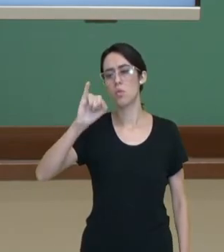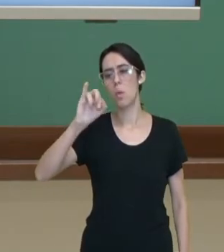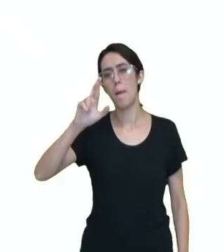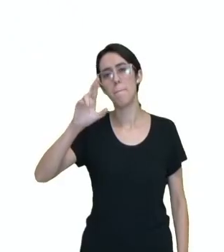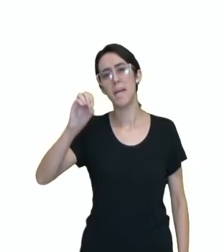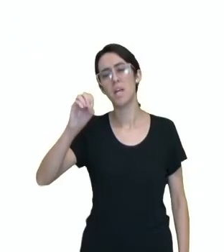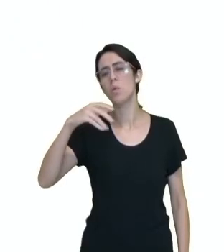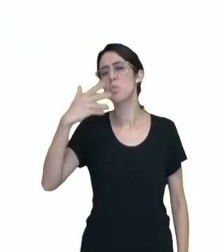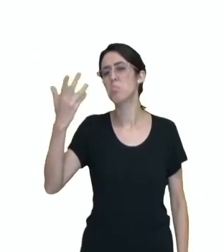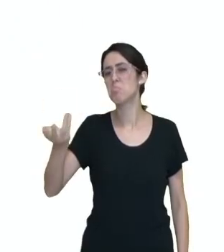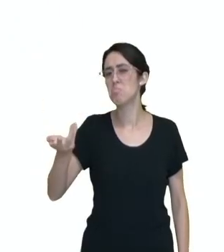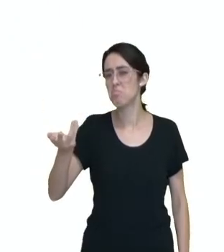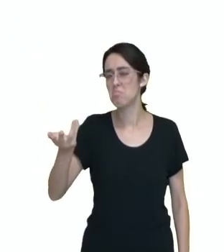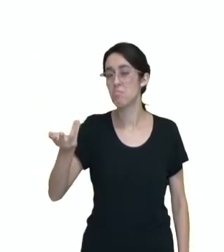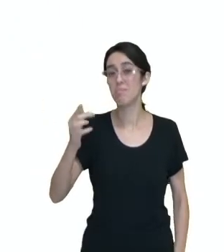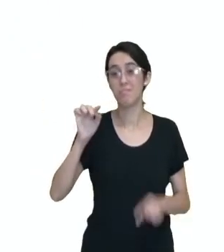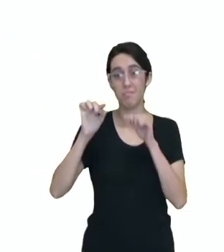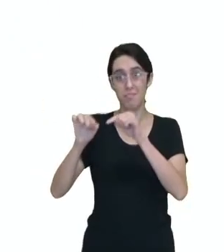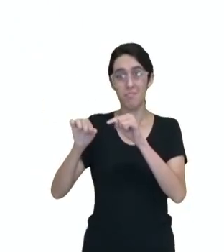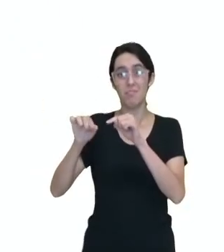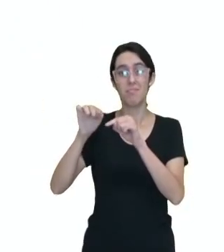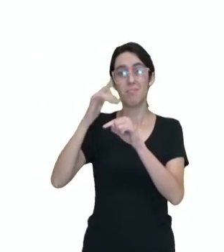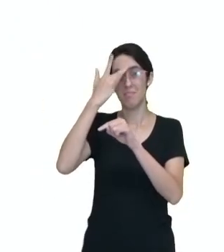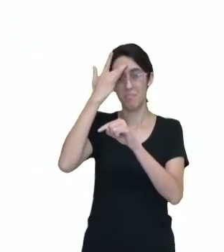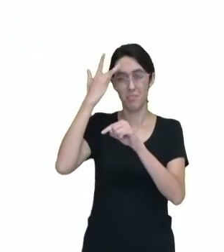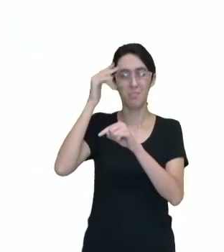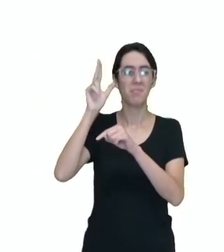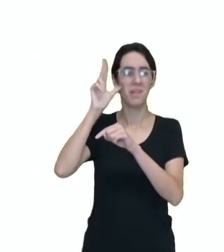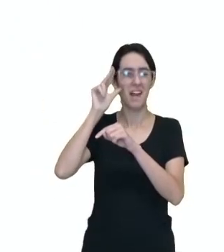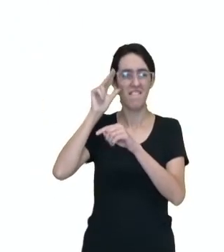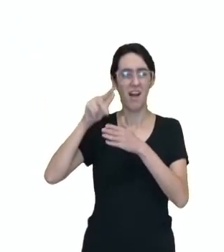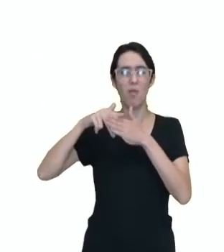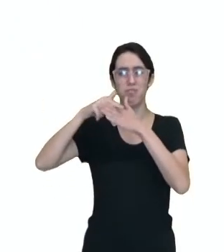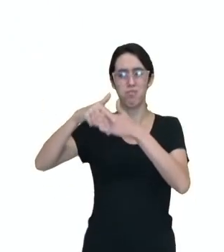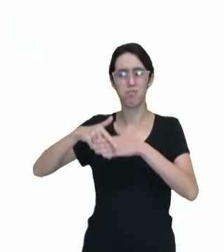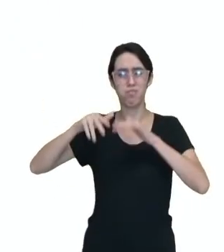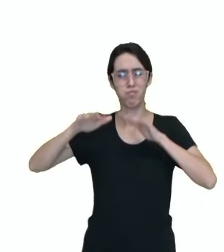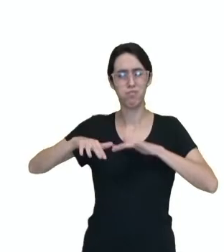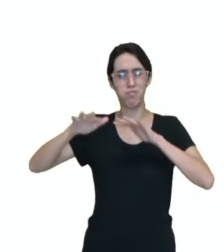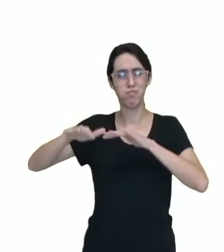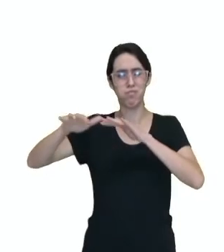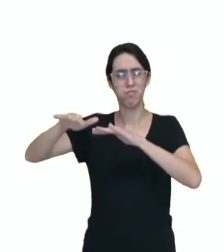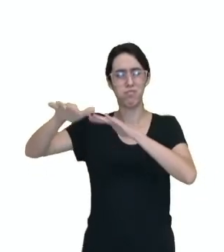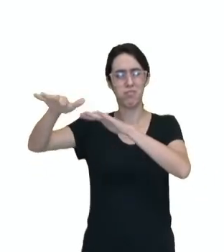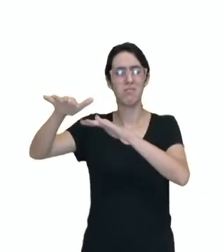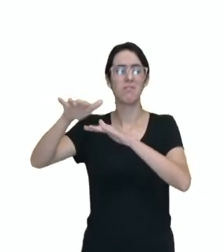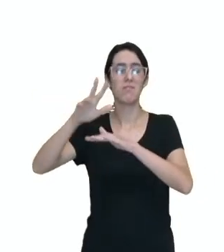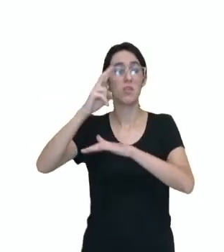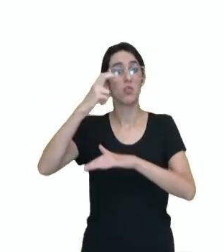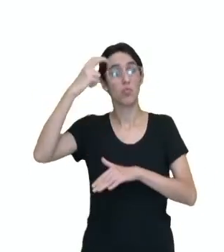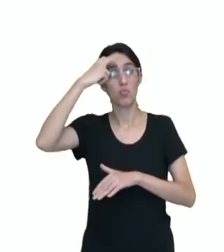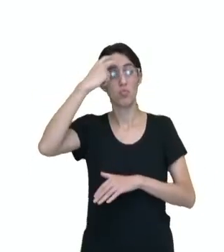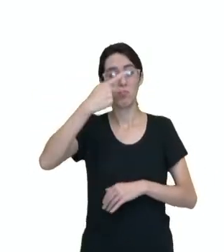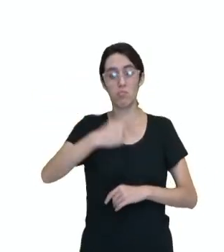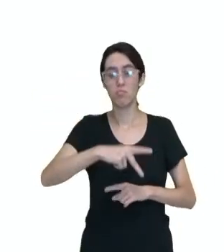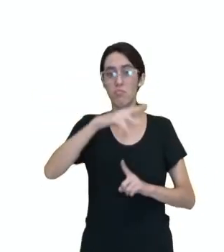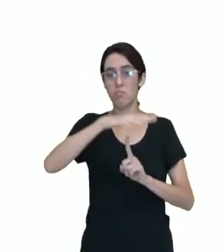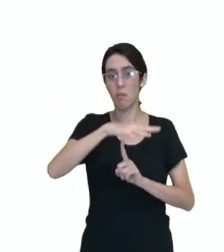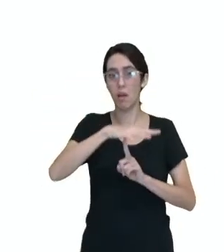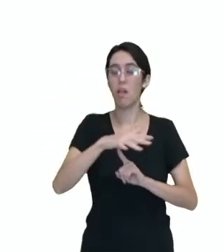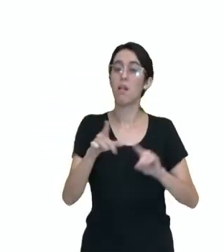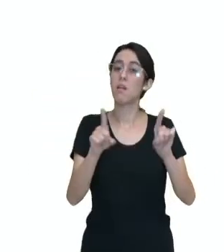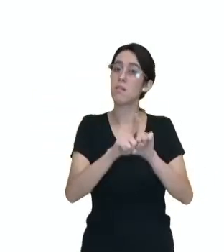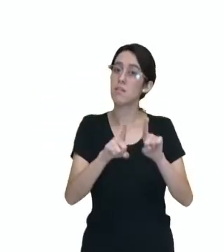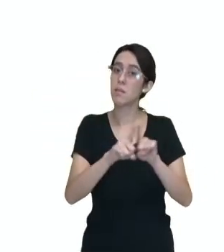Olha só, gente, o movimento tropeiro, além de ser um componente da cultura paranaense, eles contribuíram